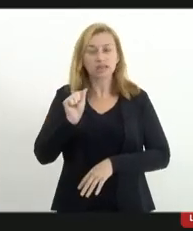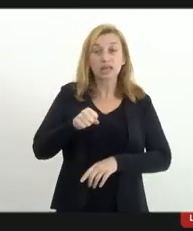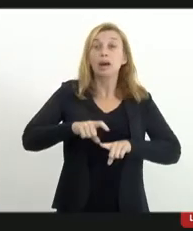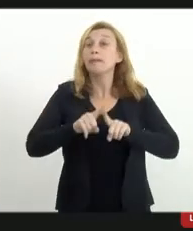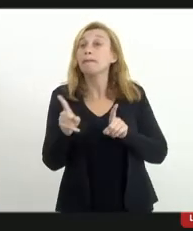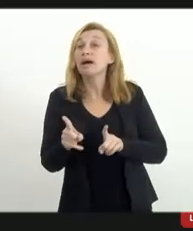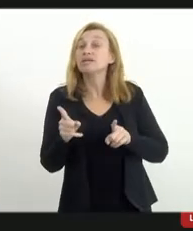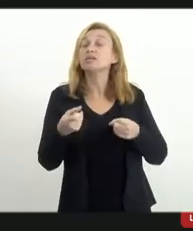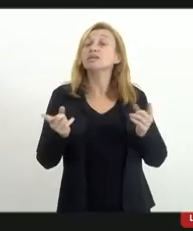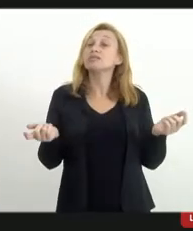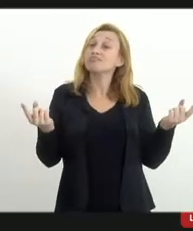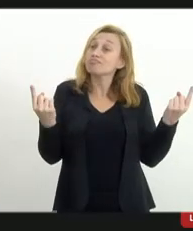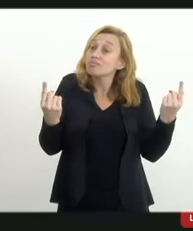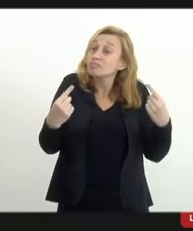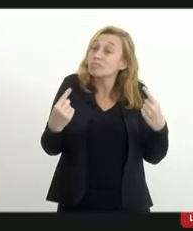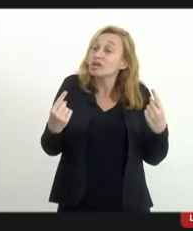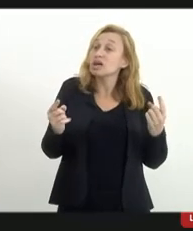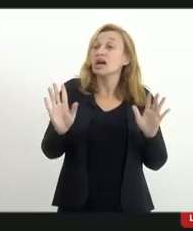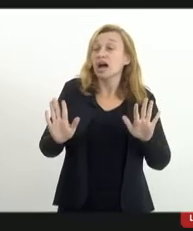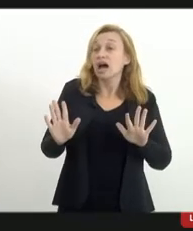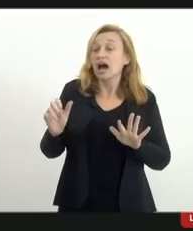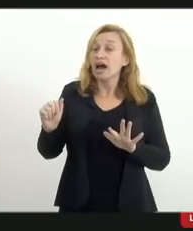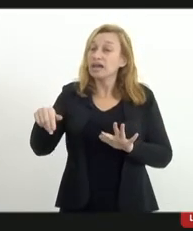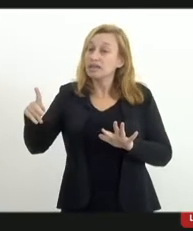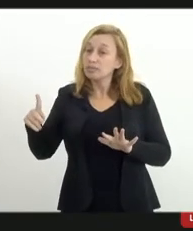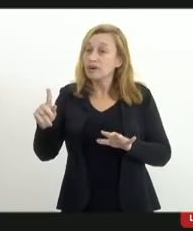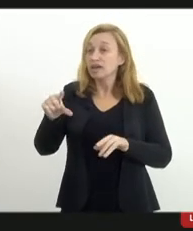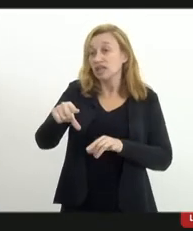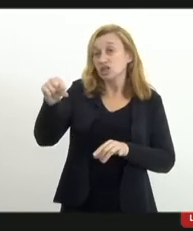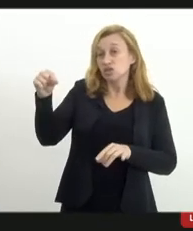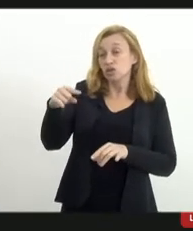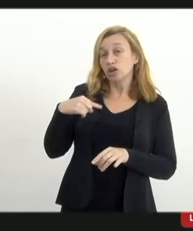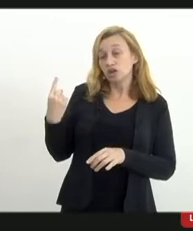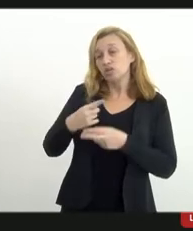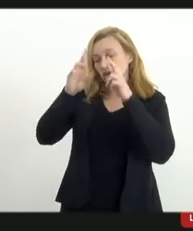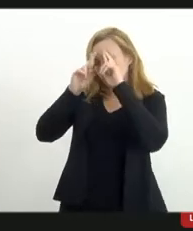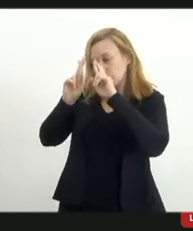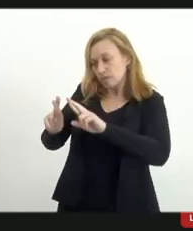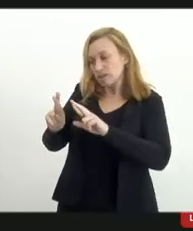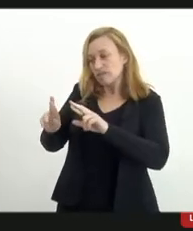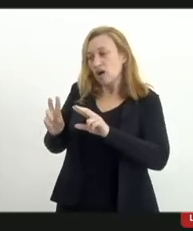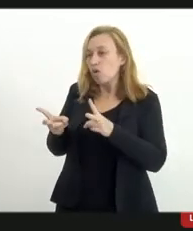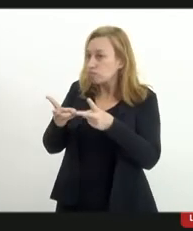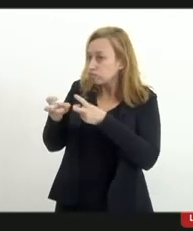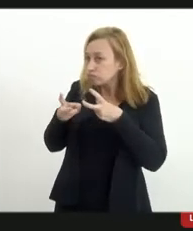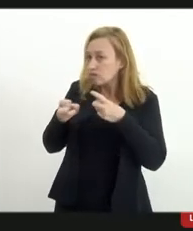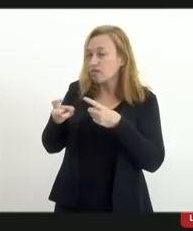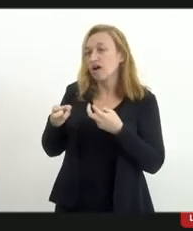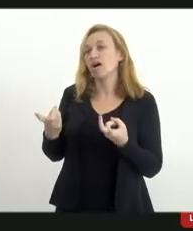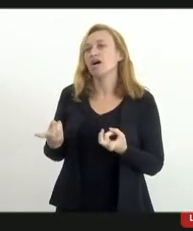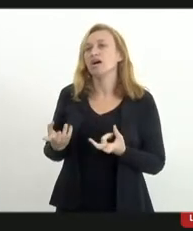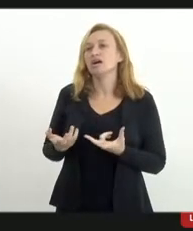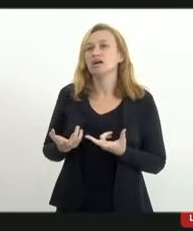Mas compete à ANP fazer o lançamento. Então, nós temos que respeitar ou observar